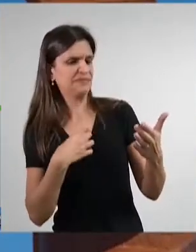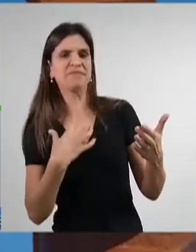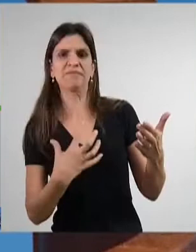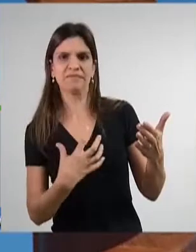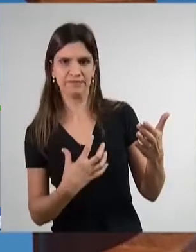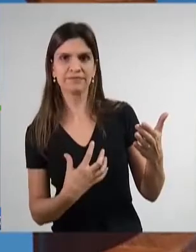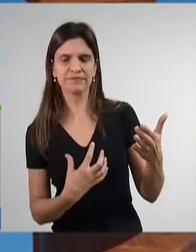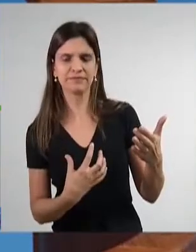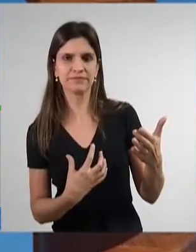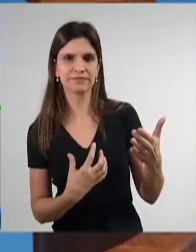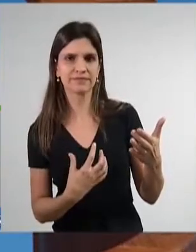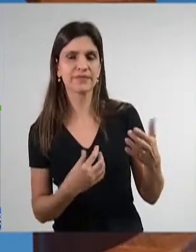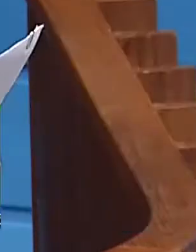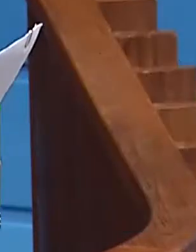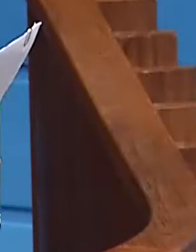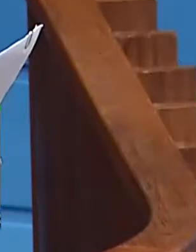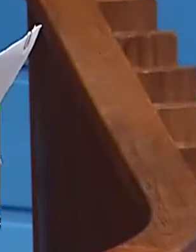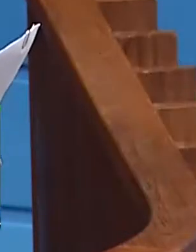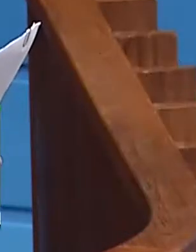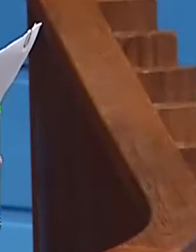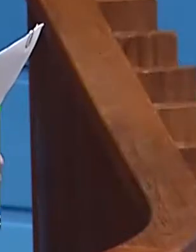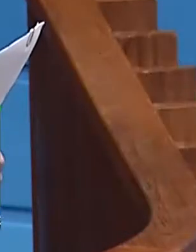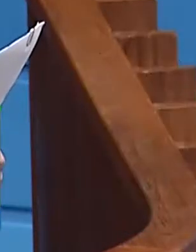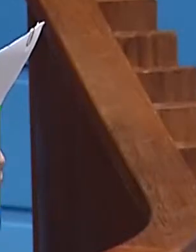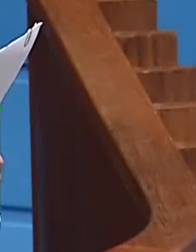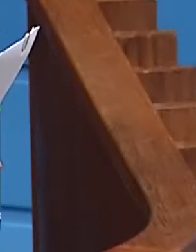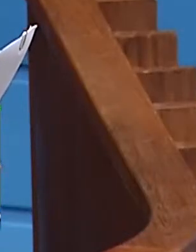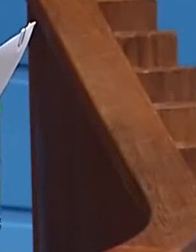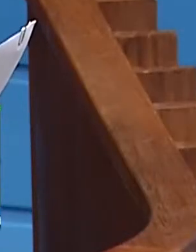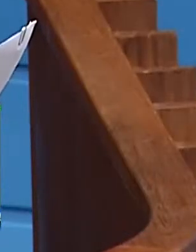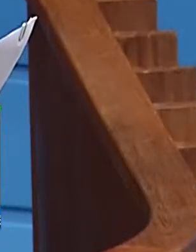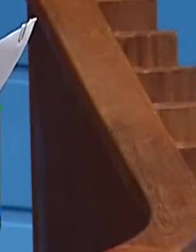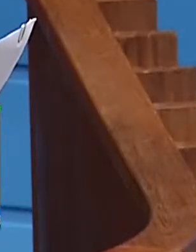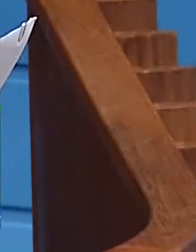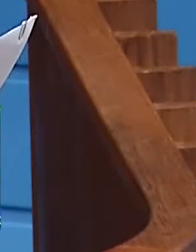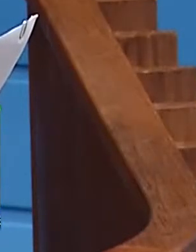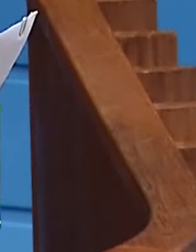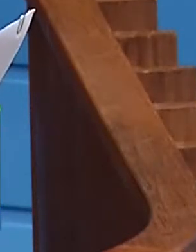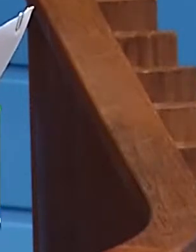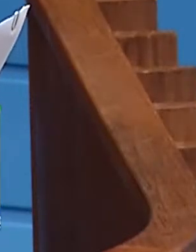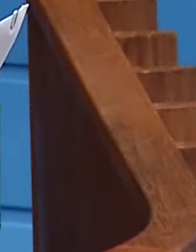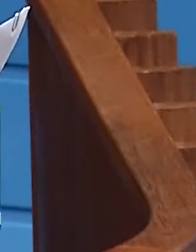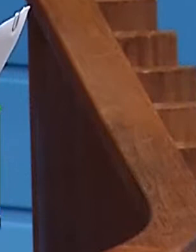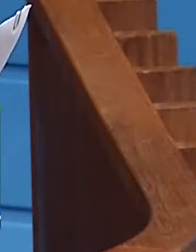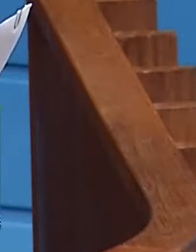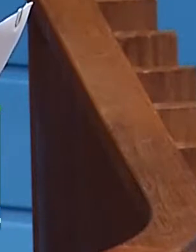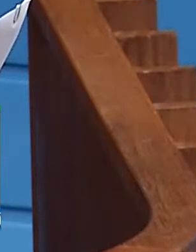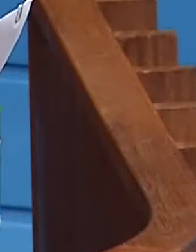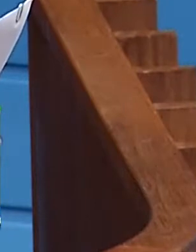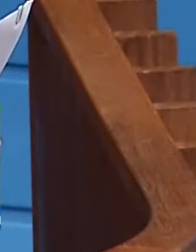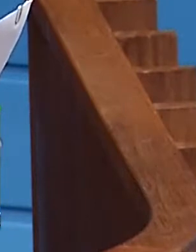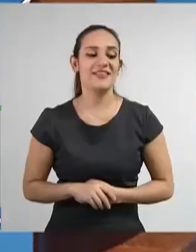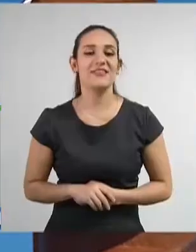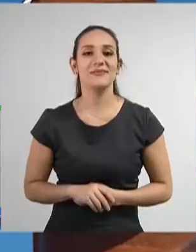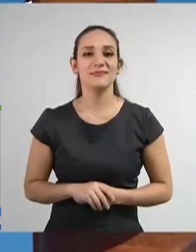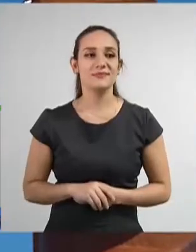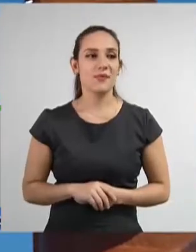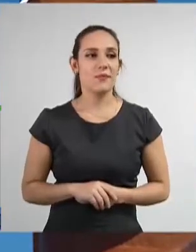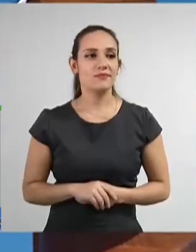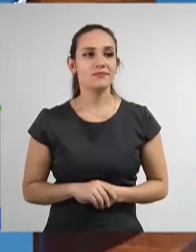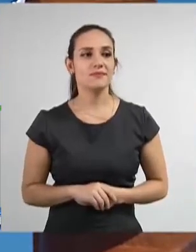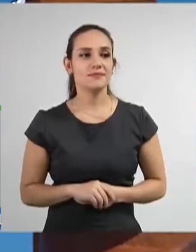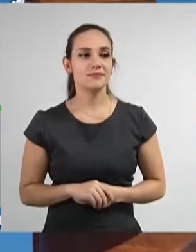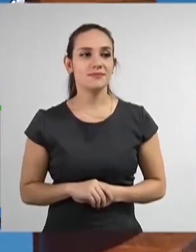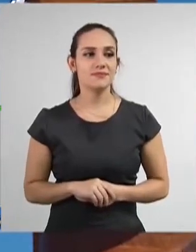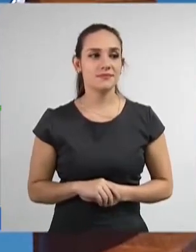fazer isso também em relação aos acidentes de trânsito. Estatística do Detran de Mato Grosso do Sul. No